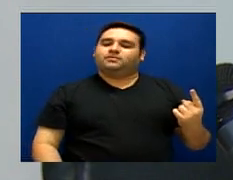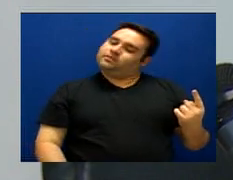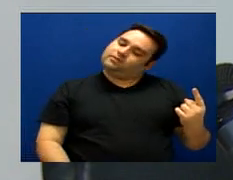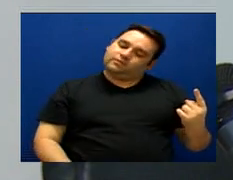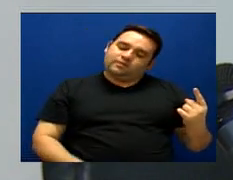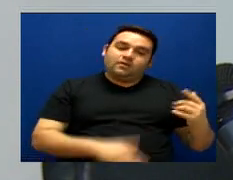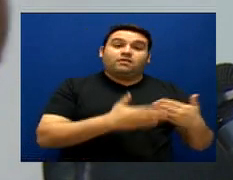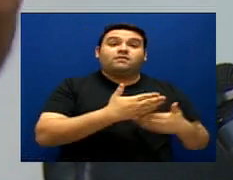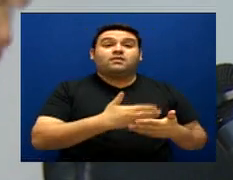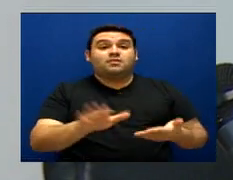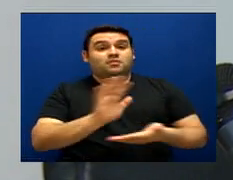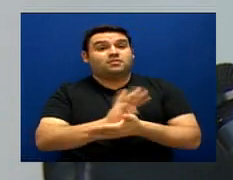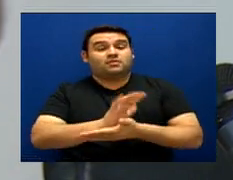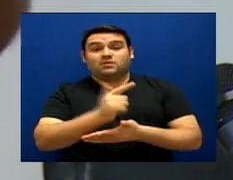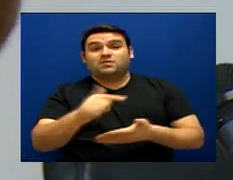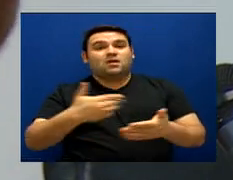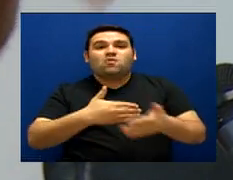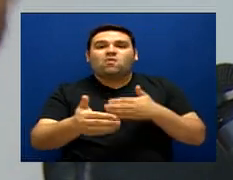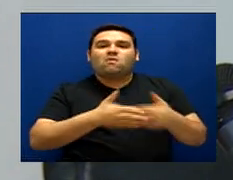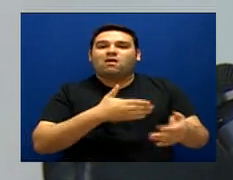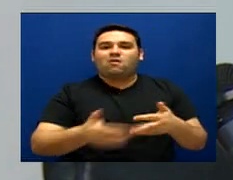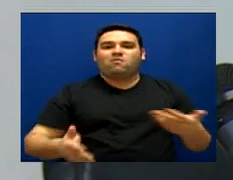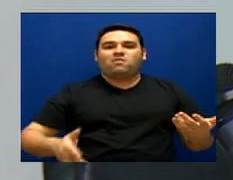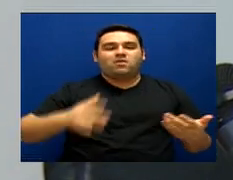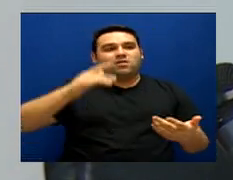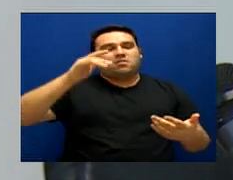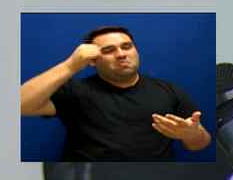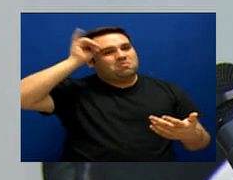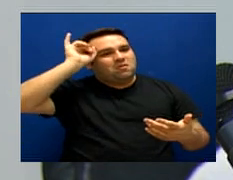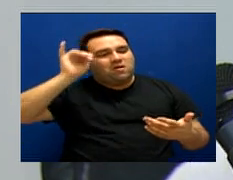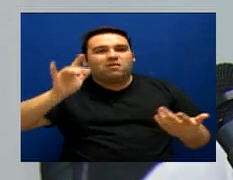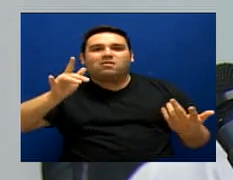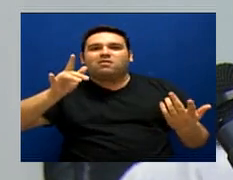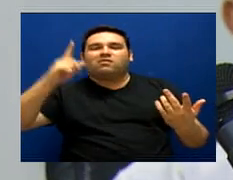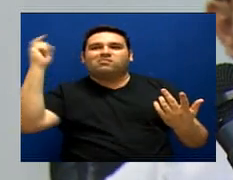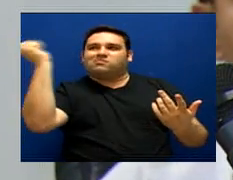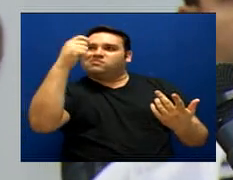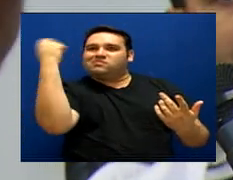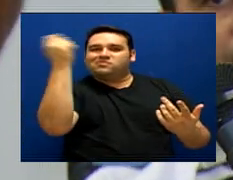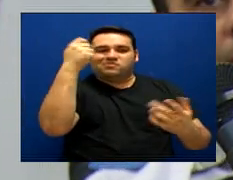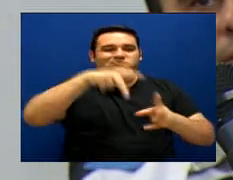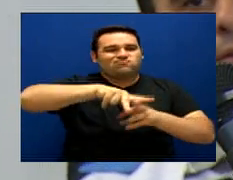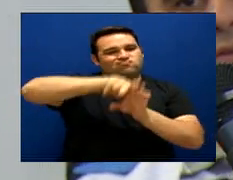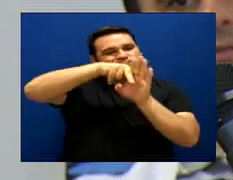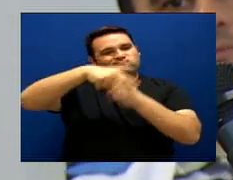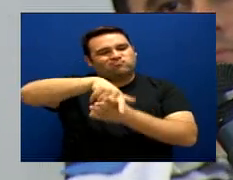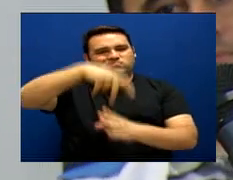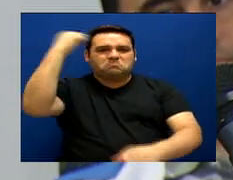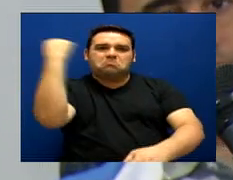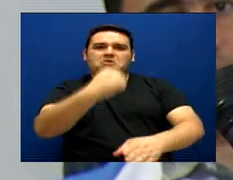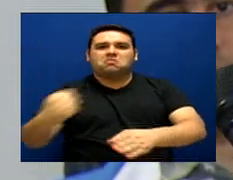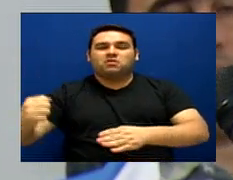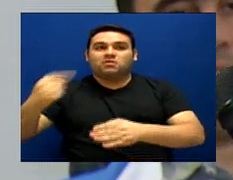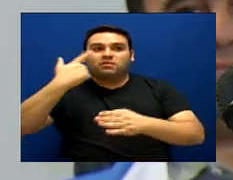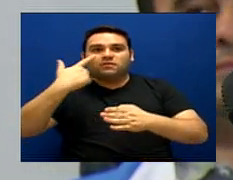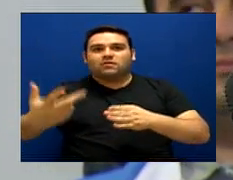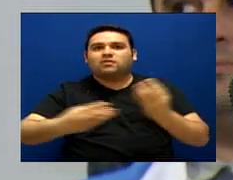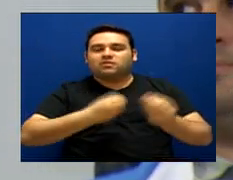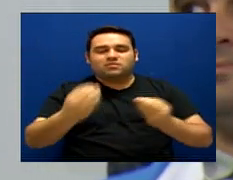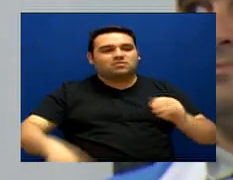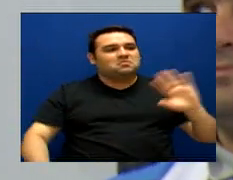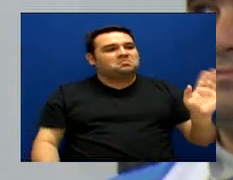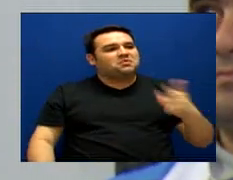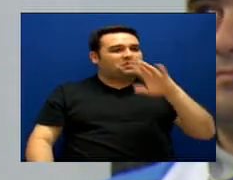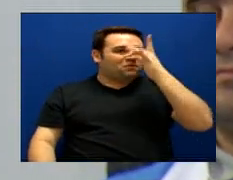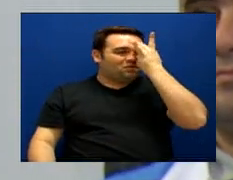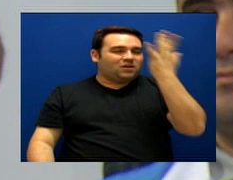passa a não ser crueldade de qualquer jeito, uma vaquejada, um rodeio. E olha o passa-moleque como ele é eficiente.